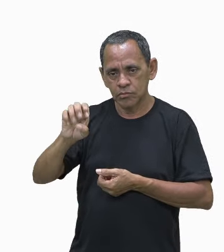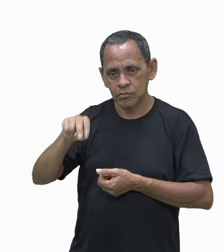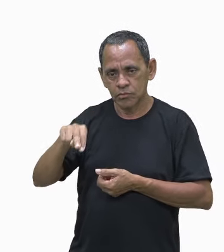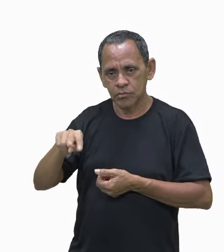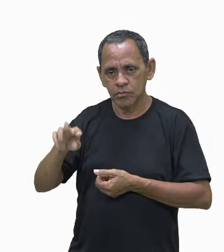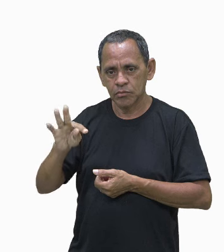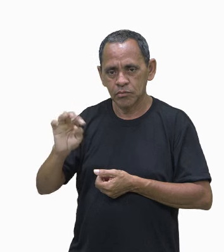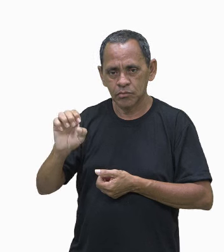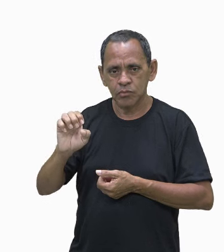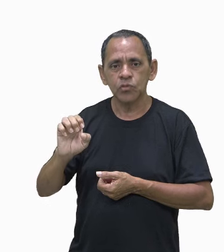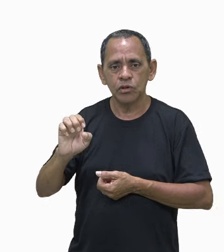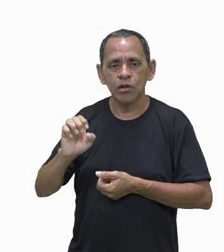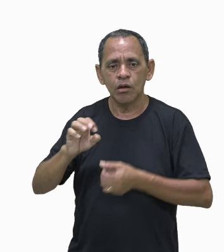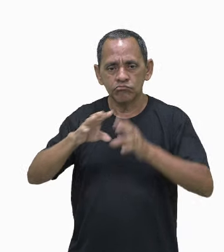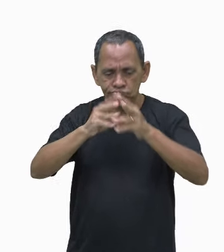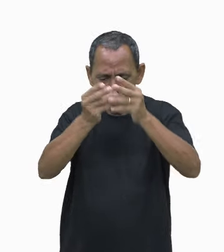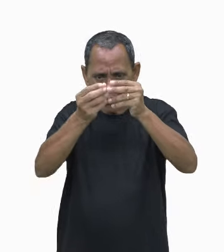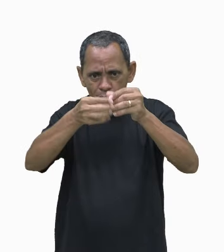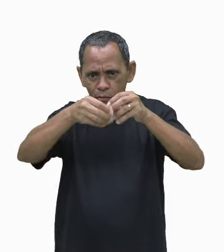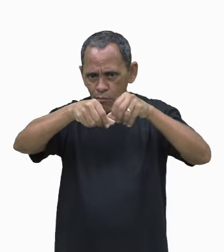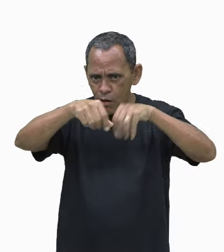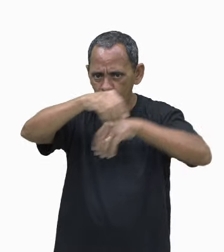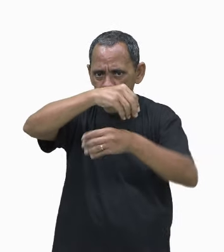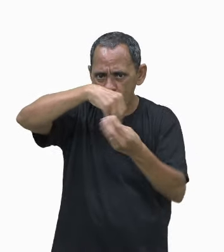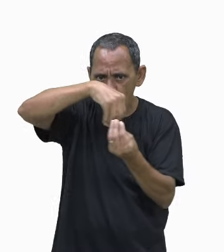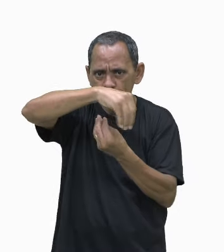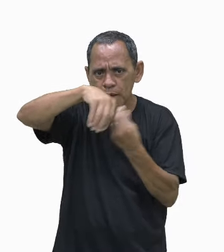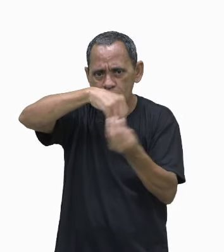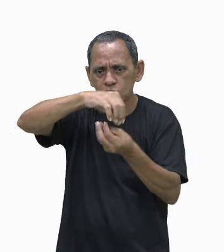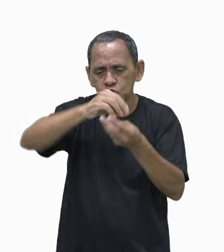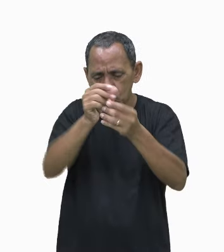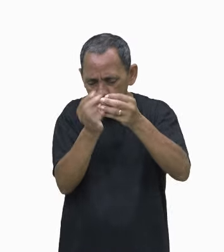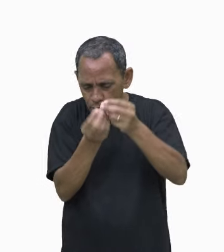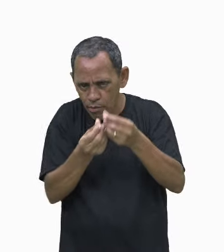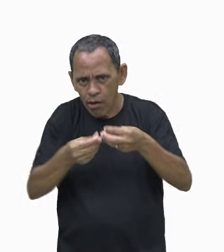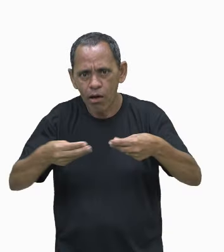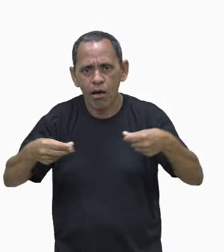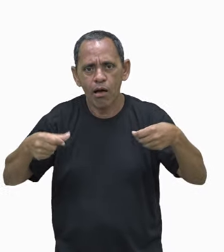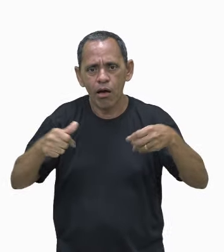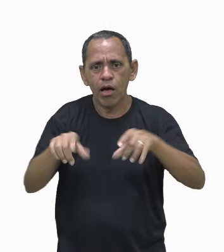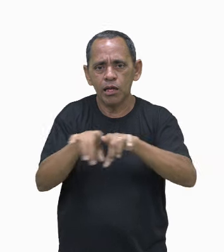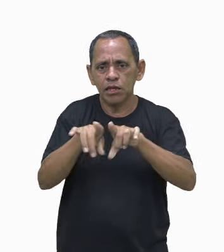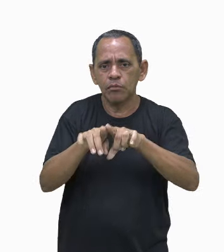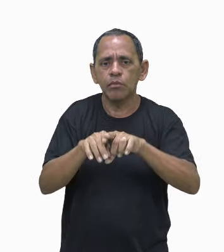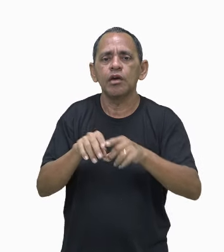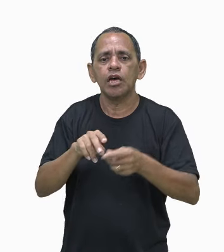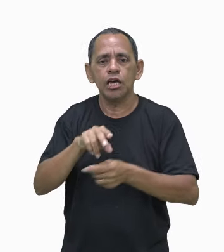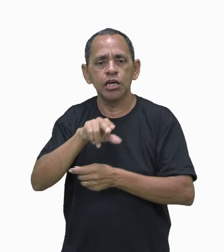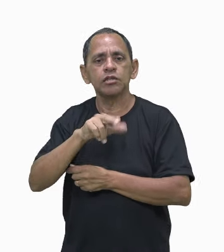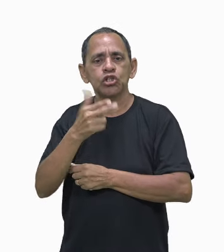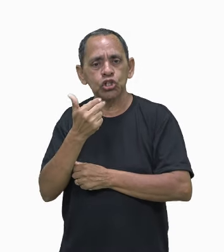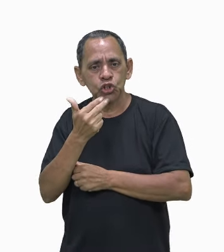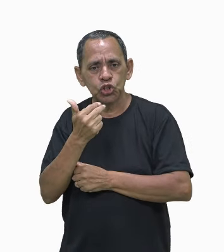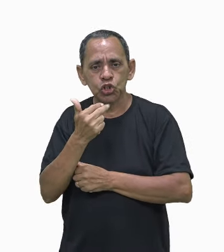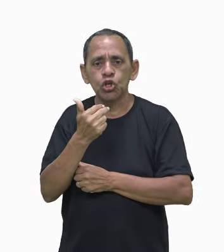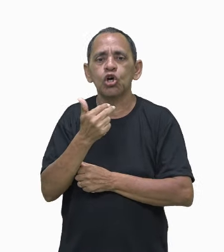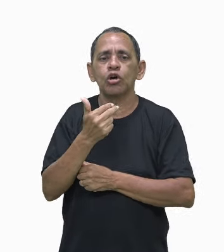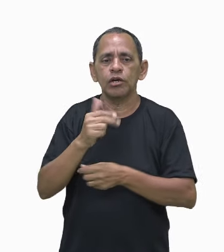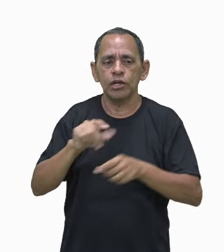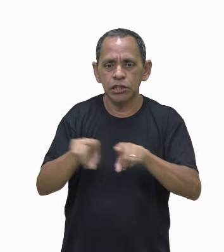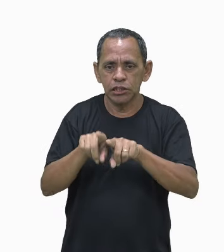para a dissolução e transporte de substâncias, nutrientes e minerais, né? E outras